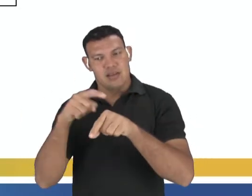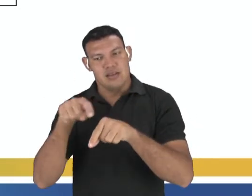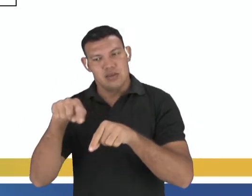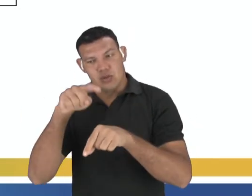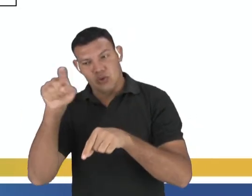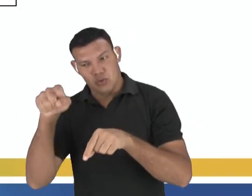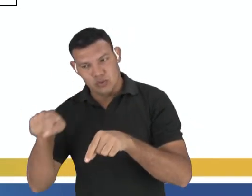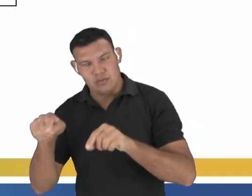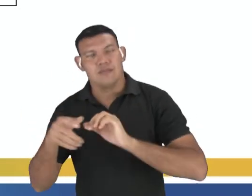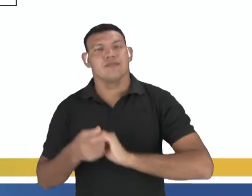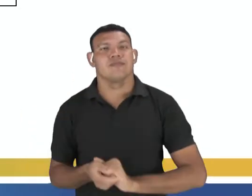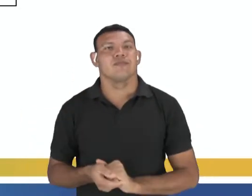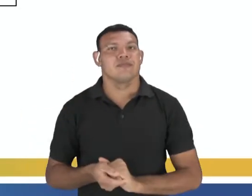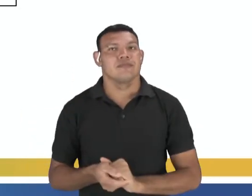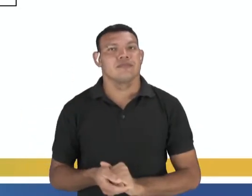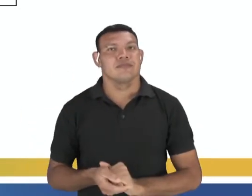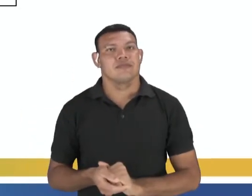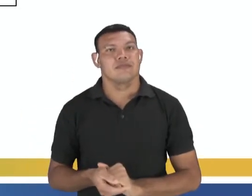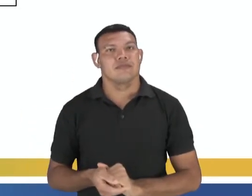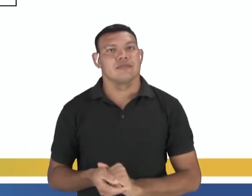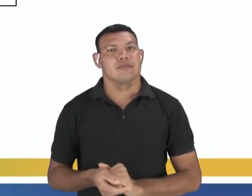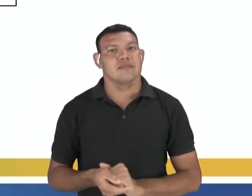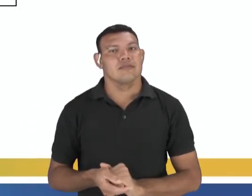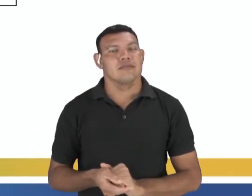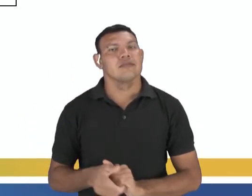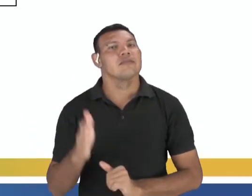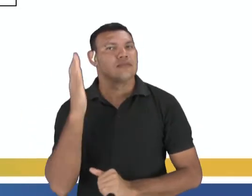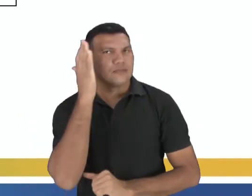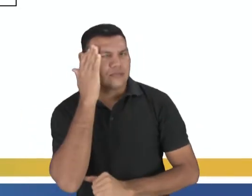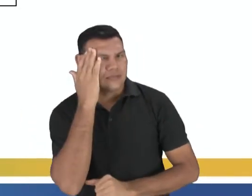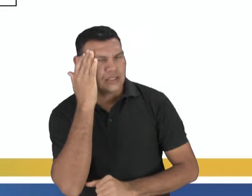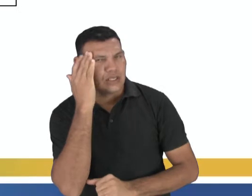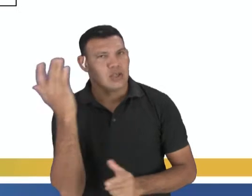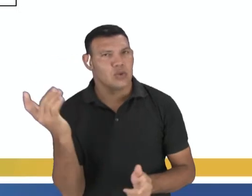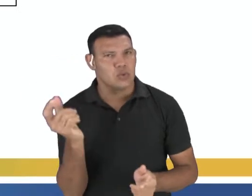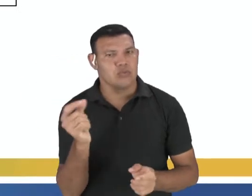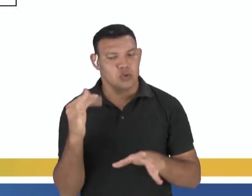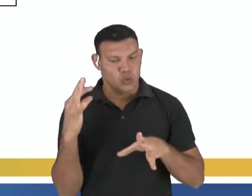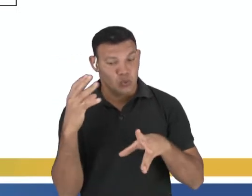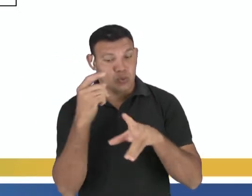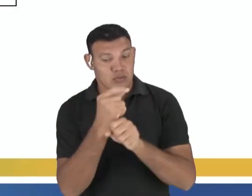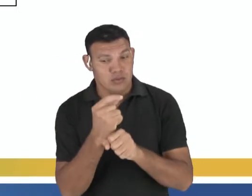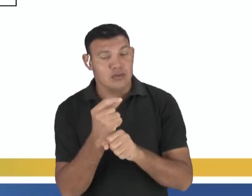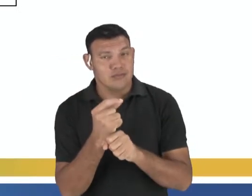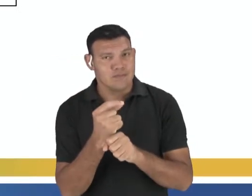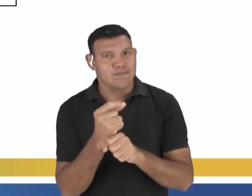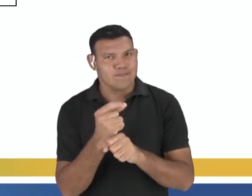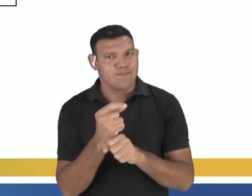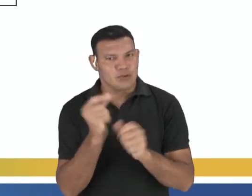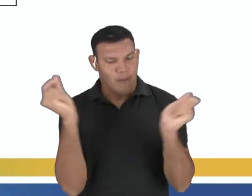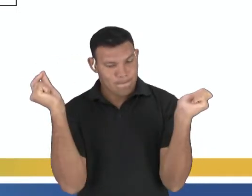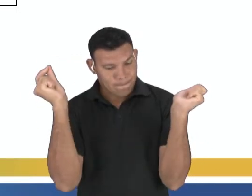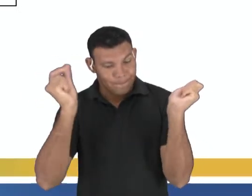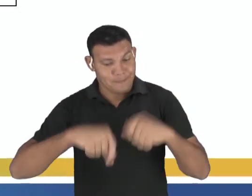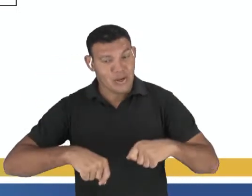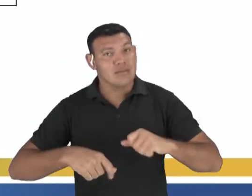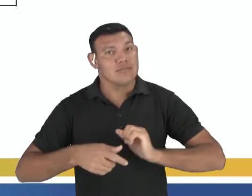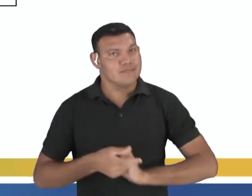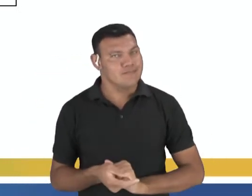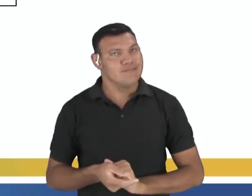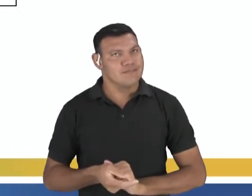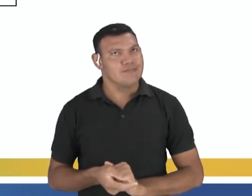né, gente? A gente tem um total de possibilidades, certinho? E eu quero que algumas dessas